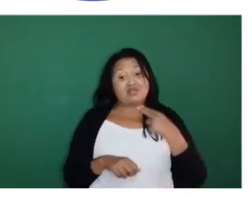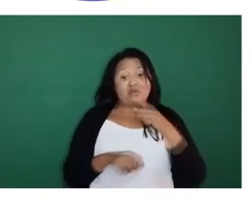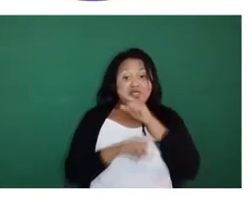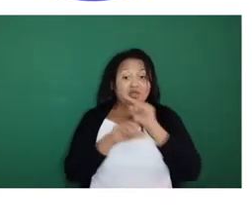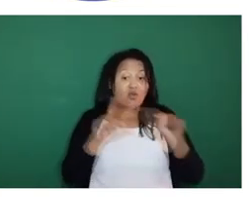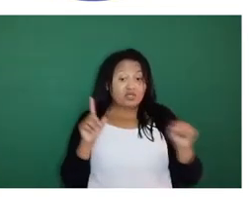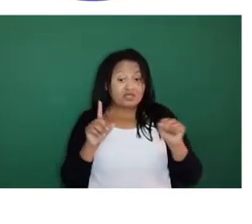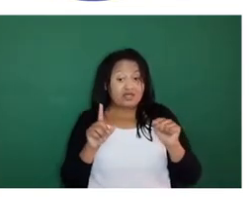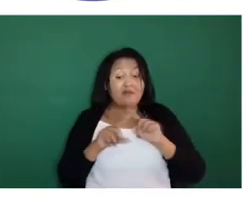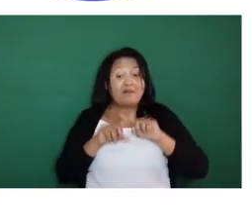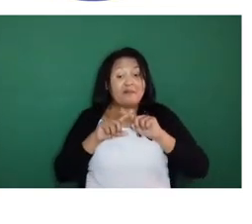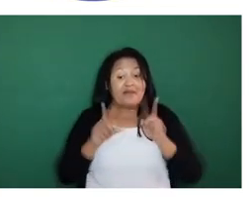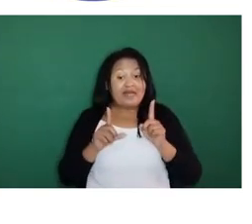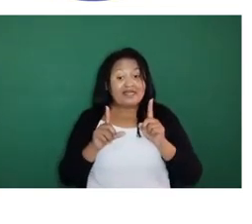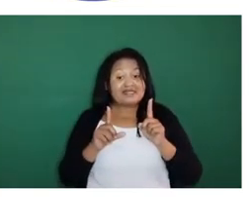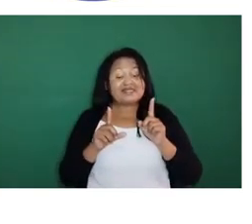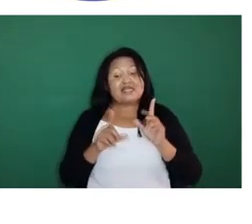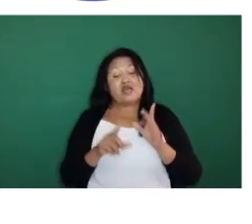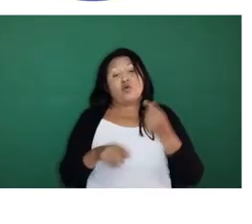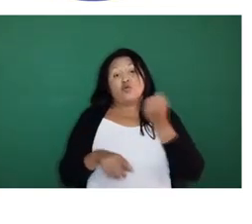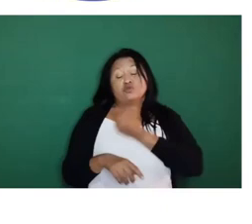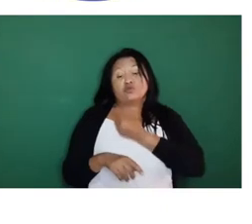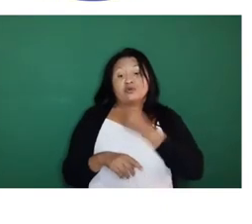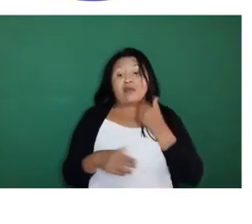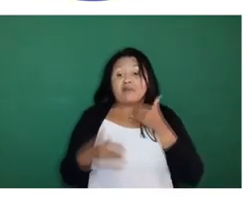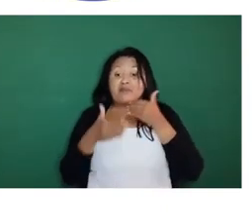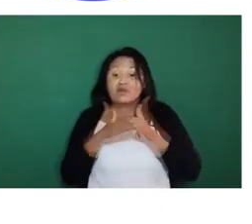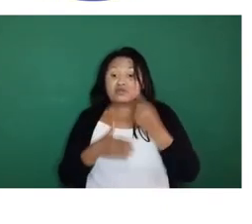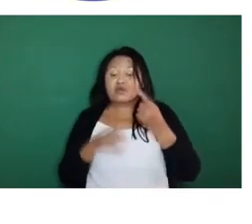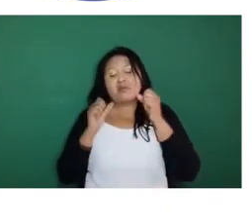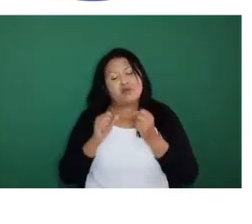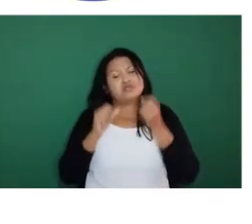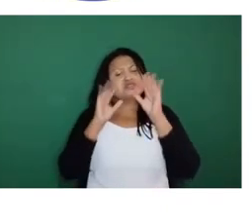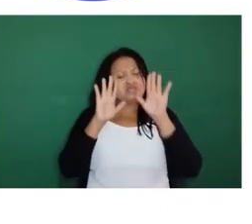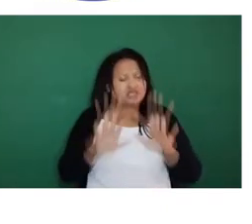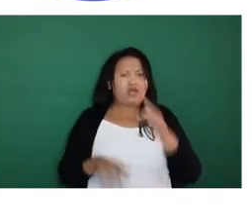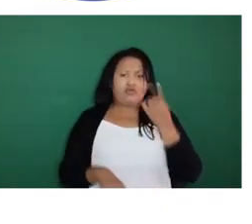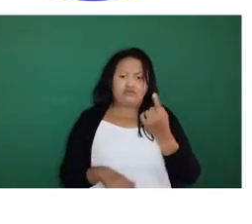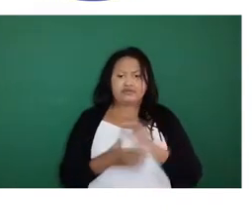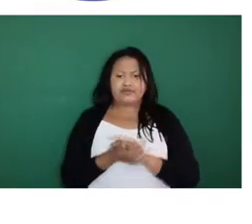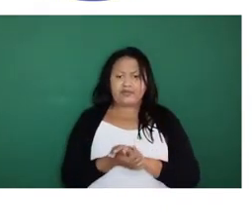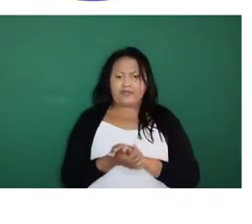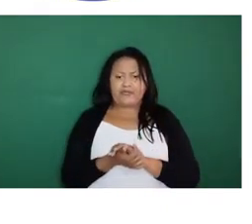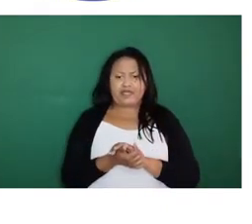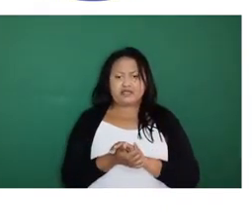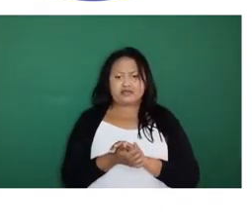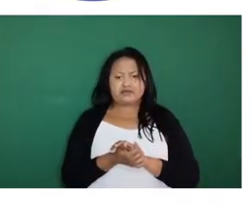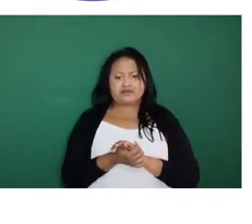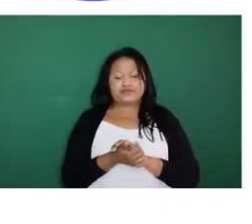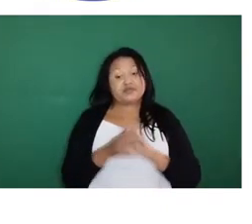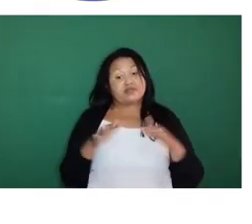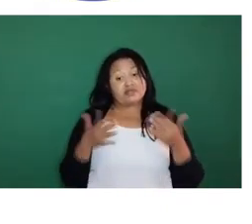né mas essa abreviação aqui esse número é muito próximo de um então a gente pode deixar como como eu fiz aqui E no caso